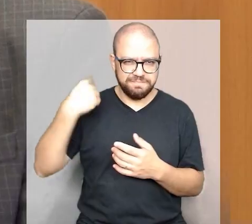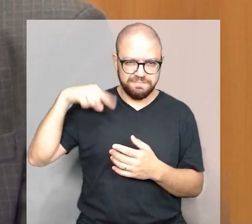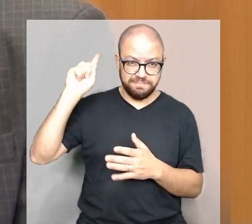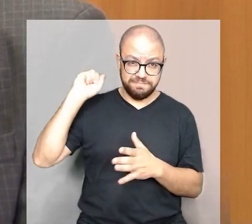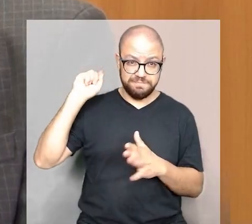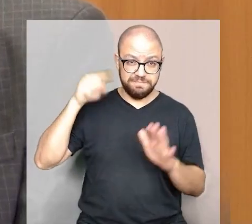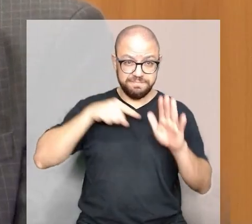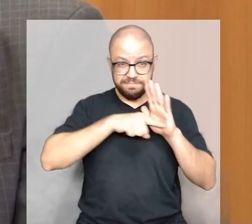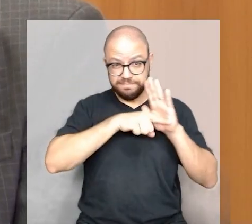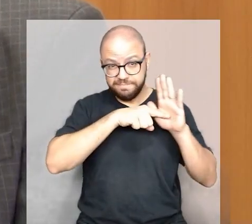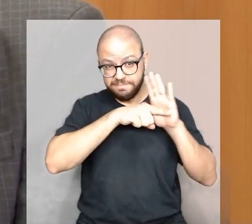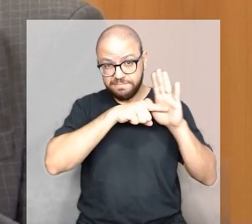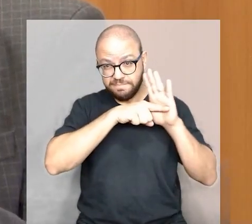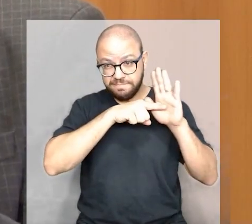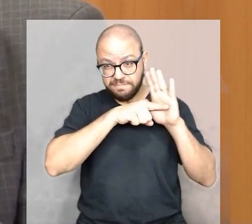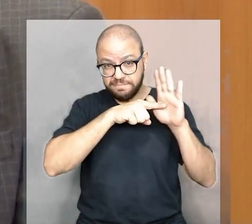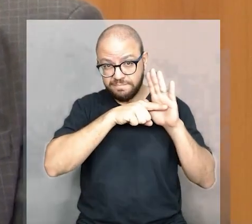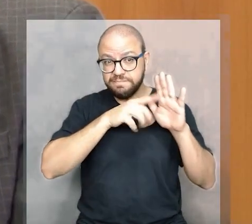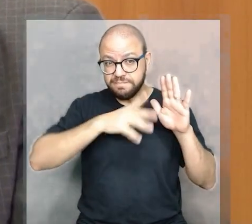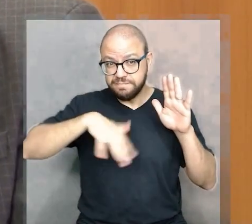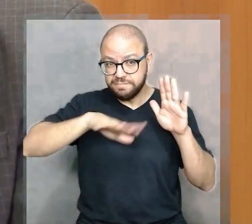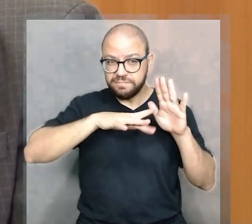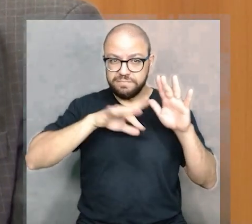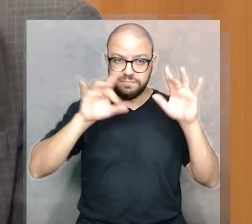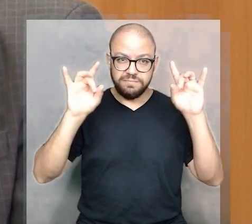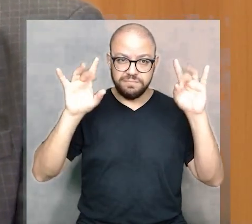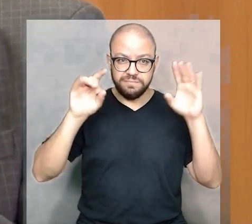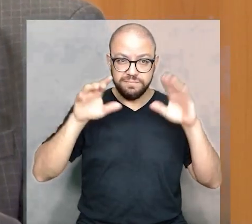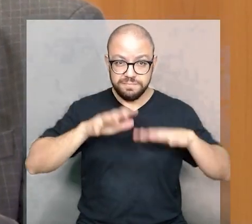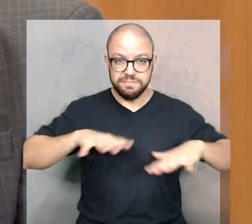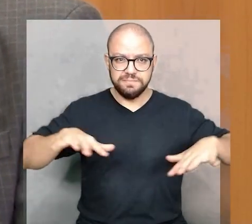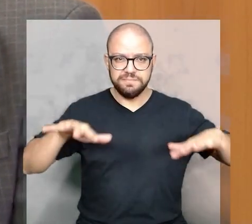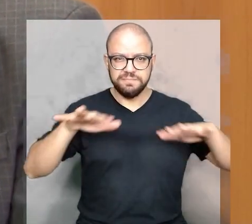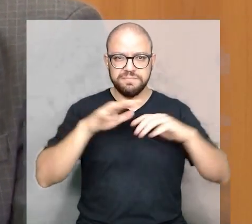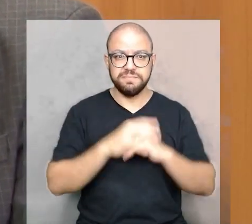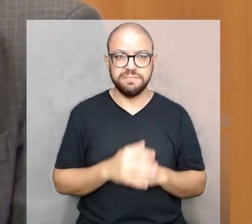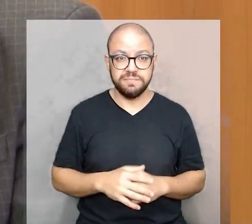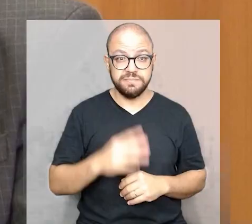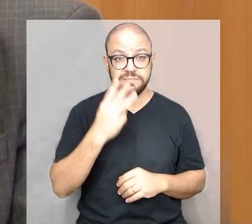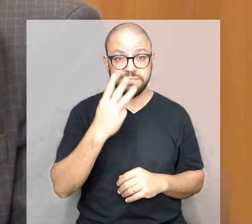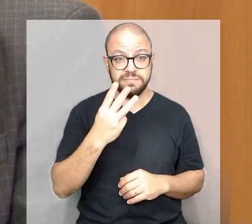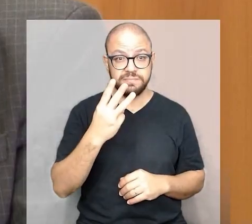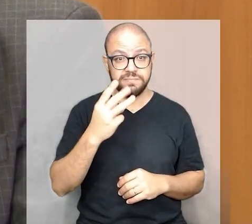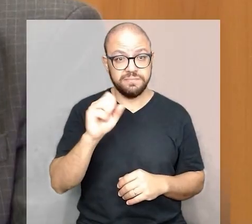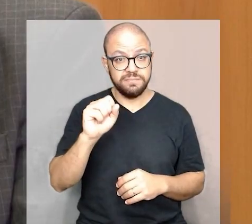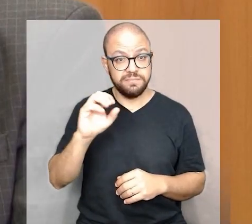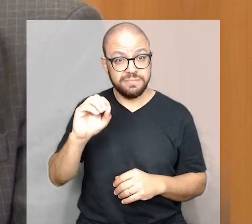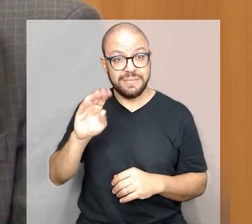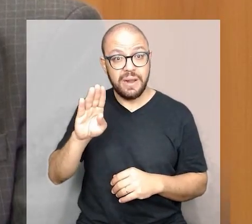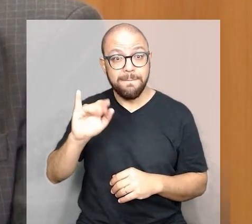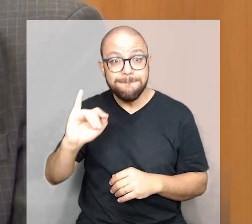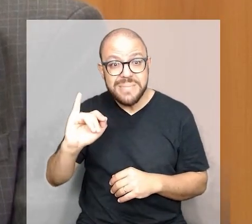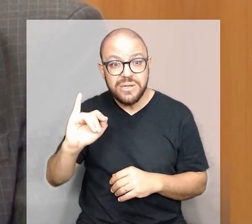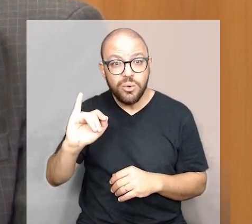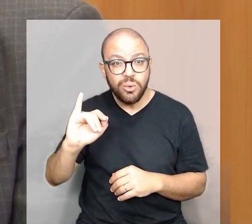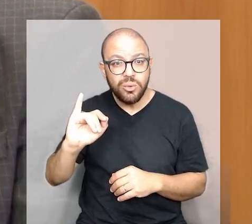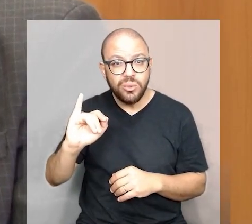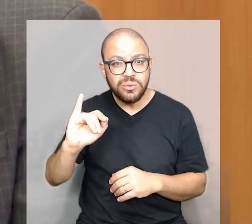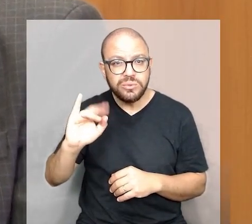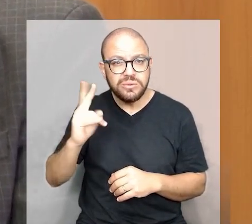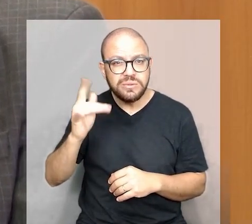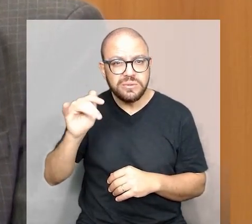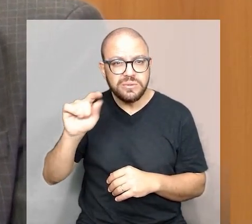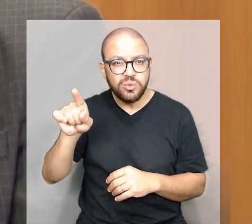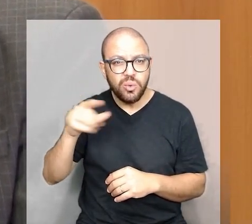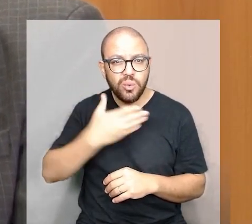A última análise que foi feita por órgãos especialistas nisso, 380 bilhões